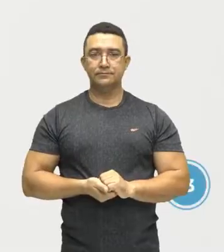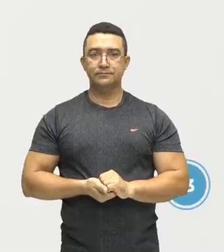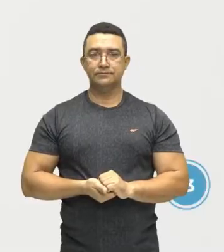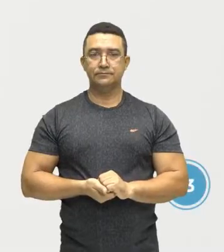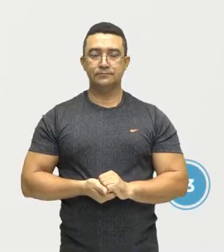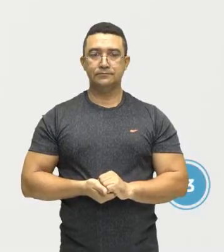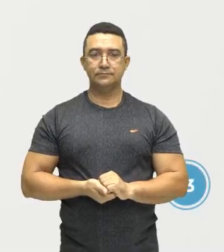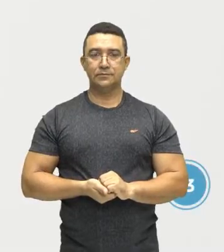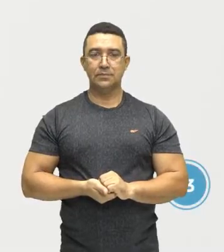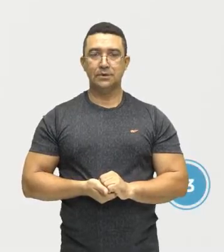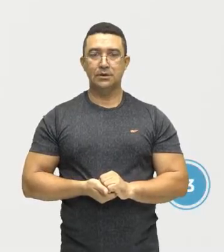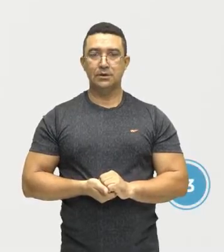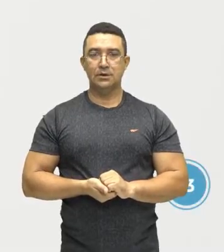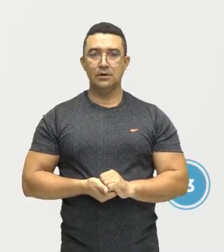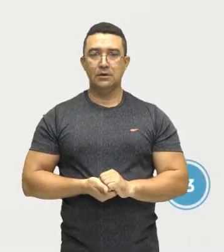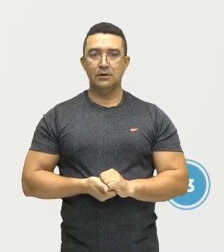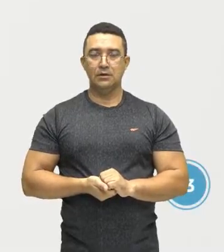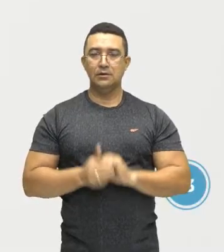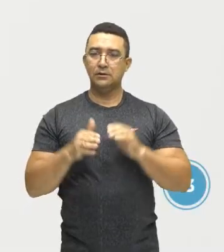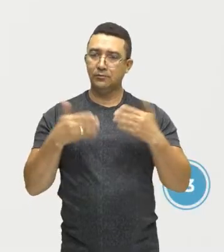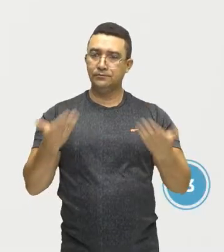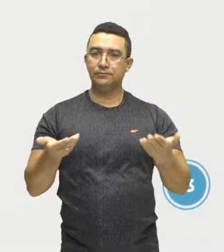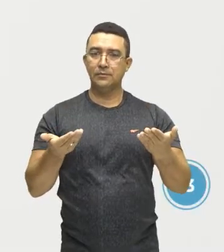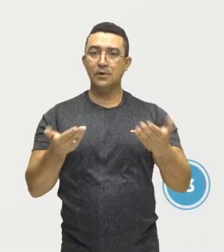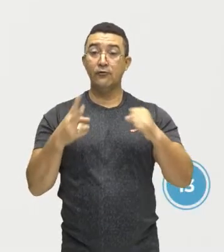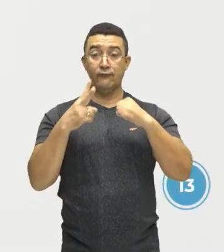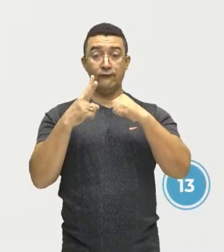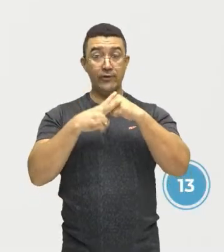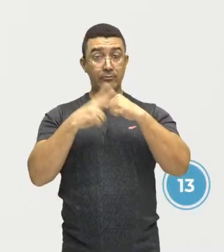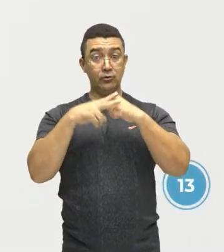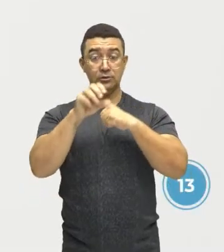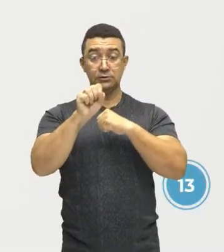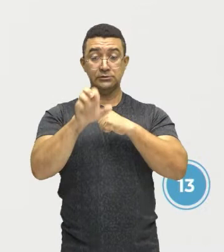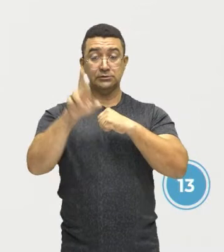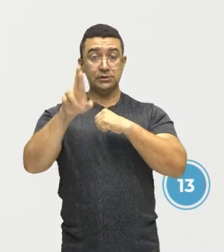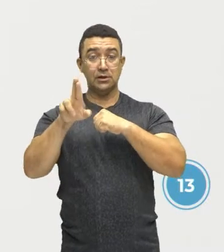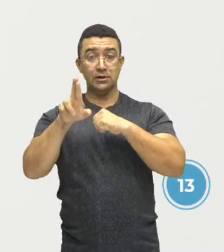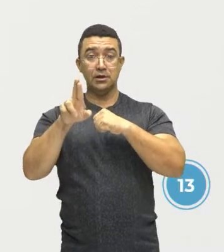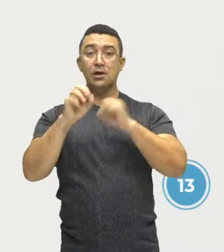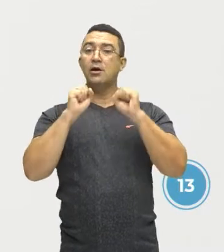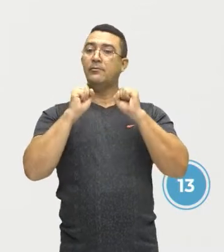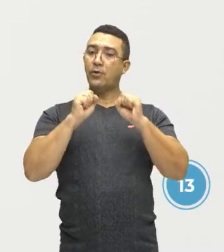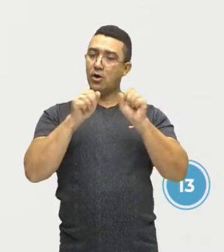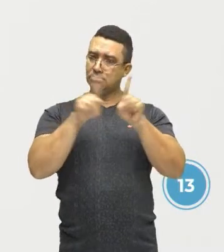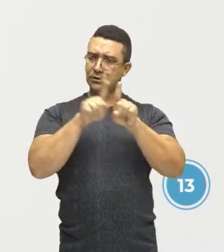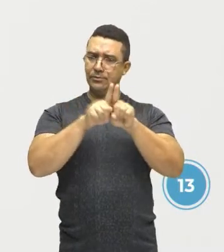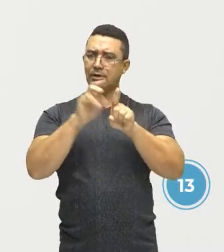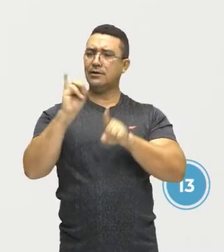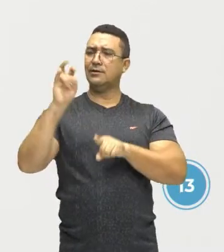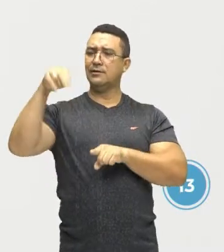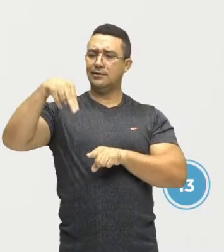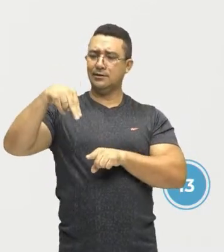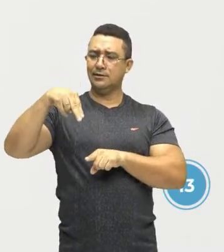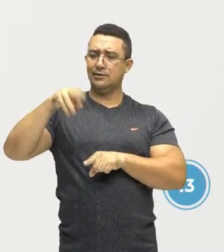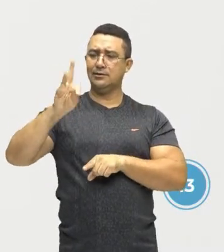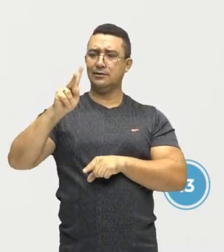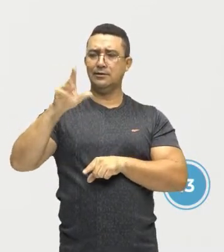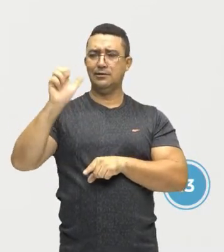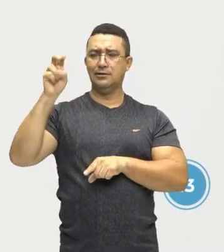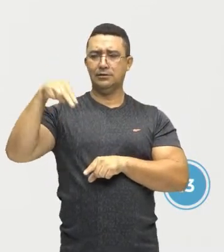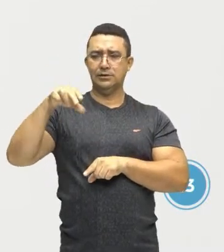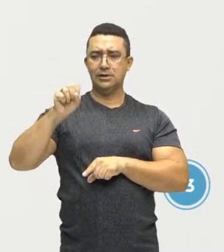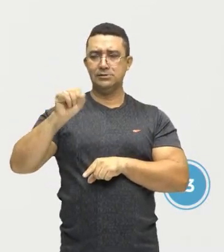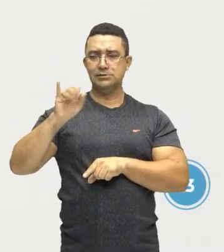aí. Então, vamos lá. O verbo ser pode também ser intransitivo quando se referir ao sentido de realizar-se,